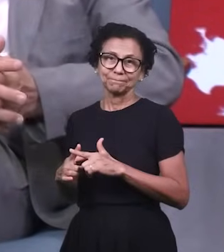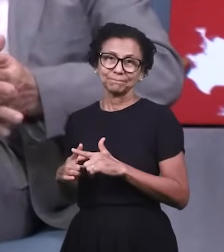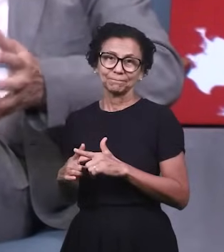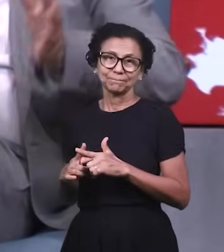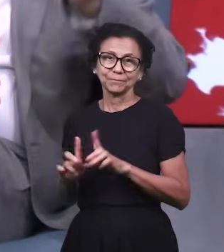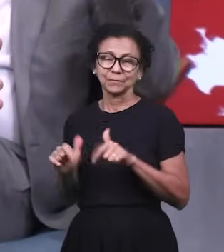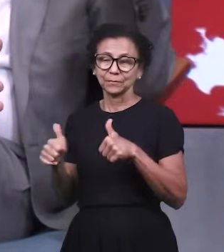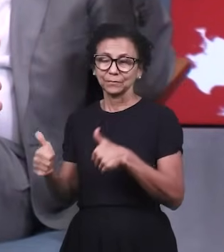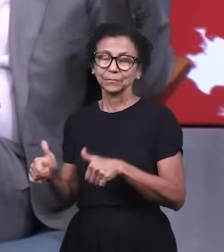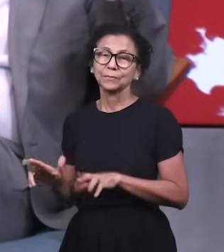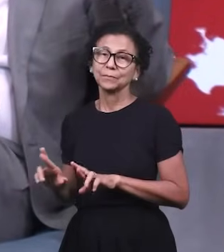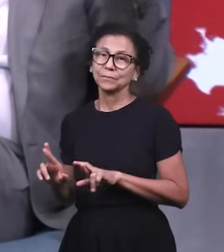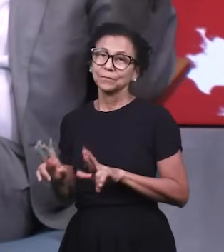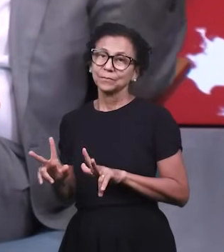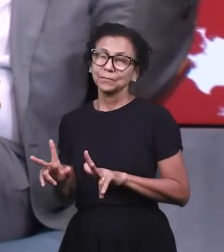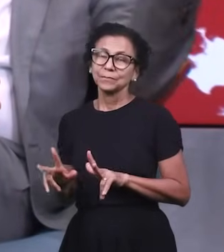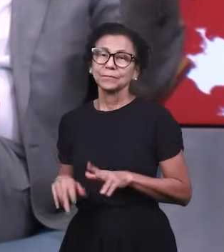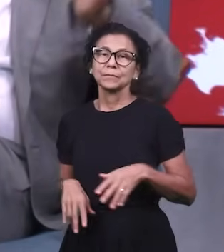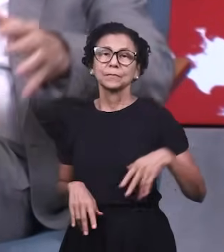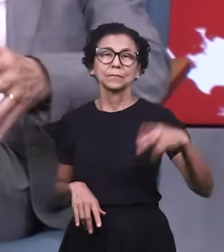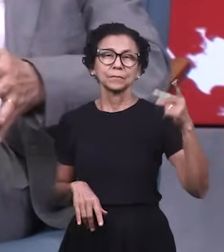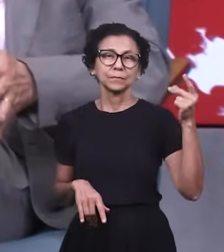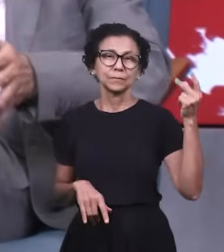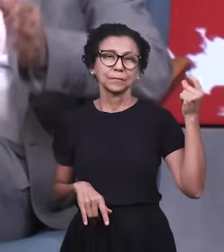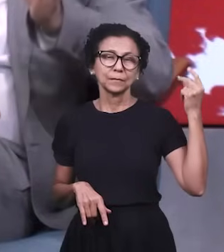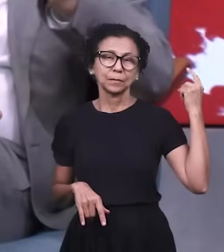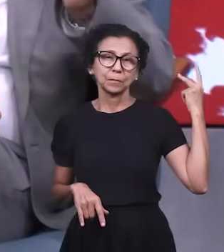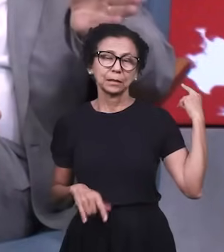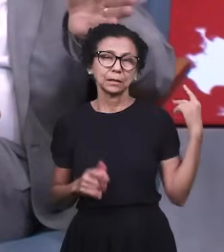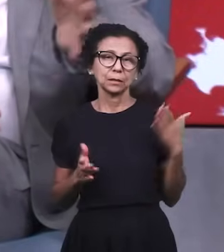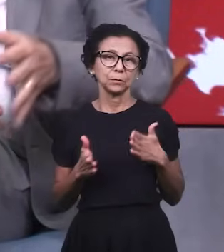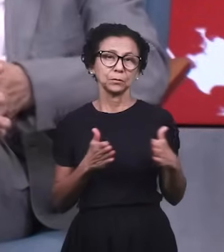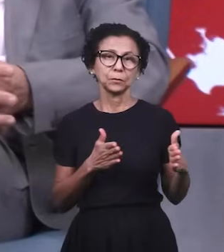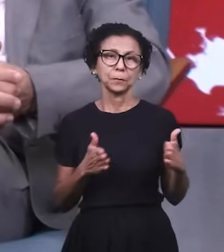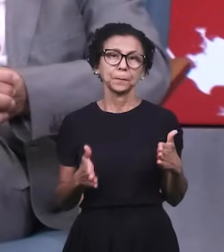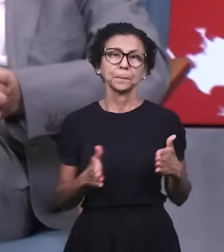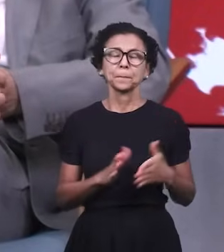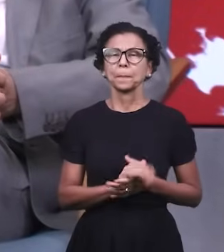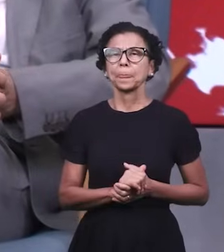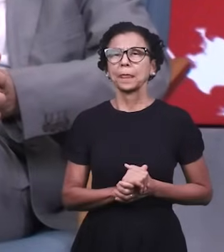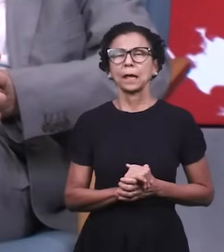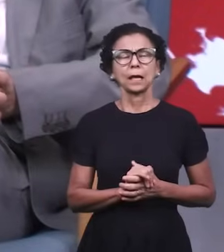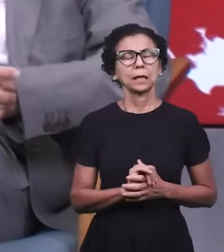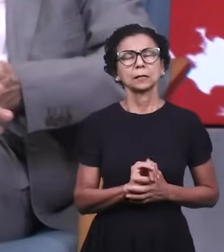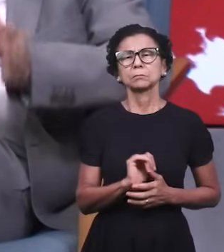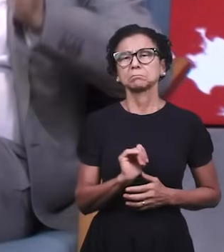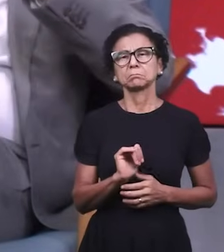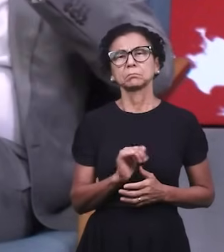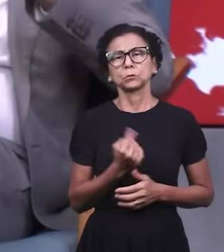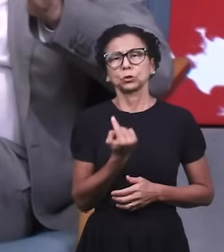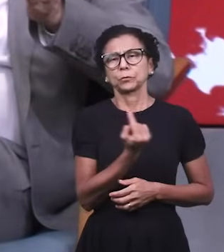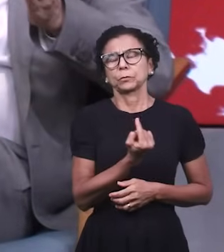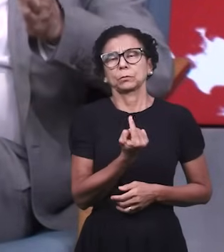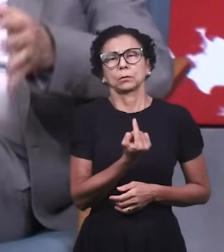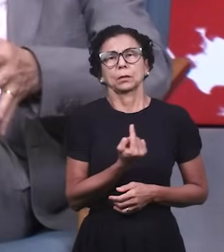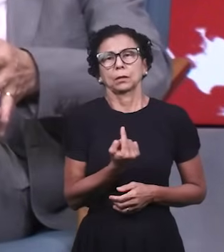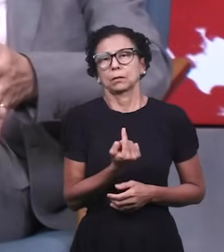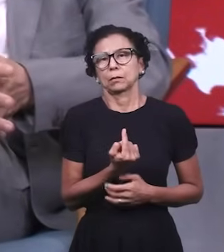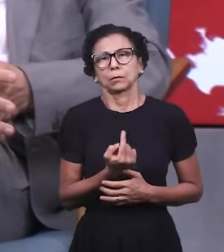Porque naquela época, como já falamos, a operação era individual, era